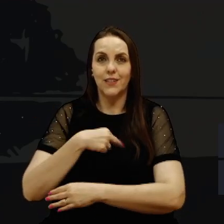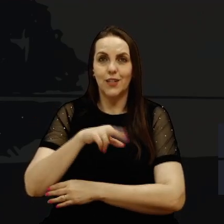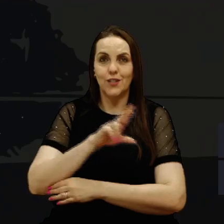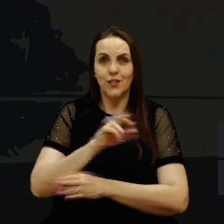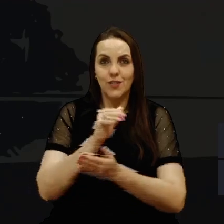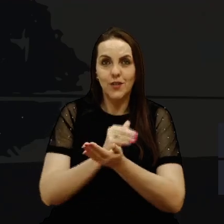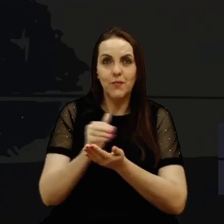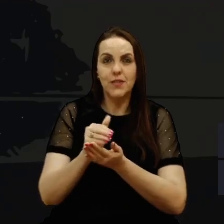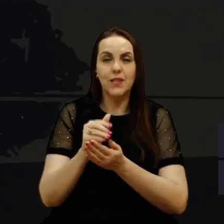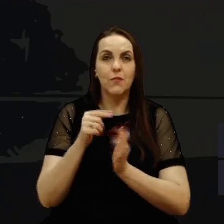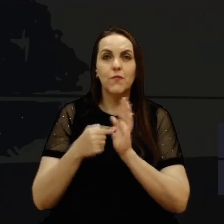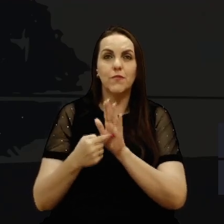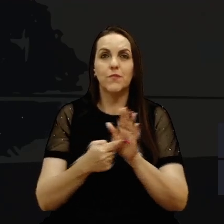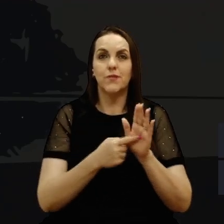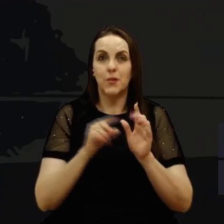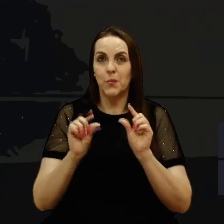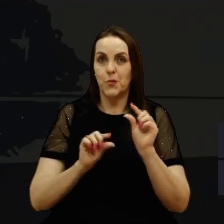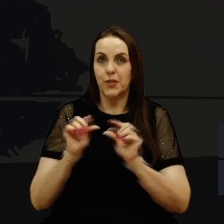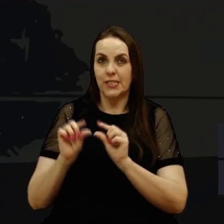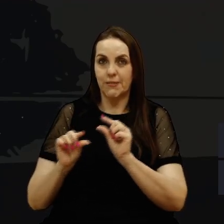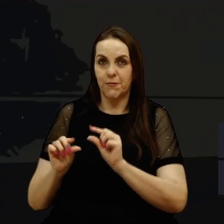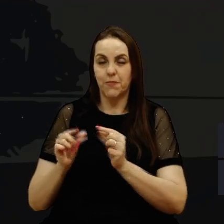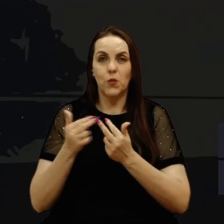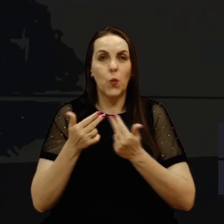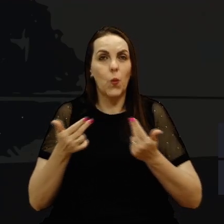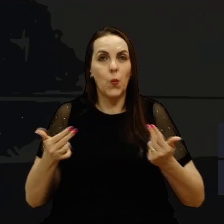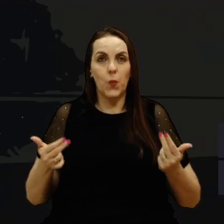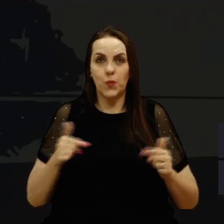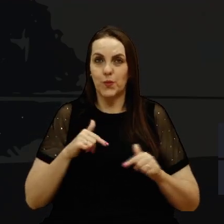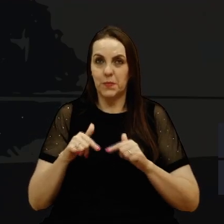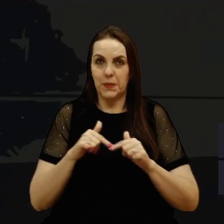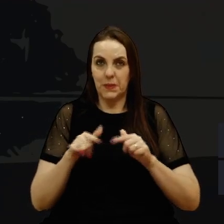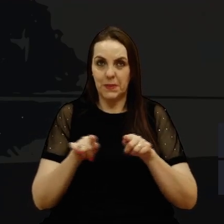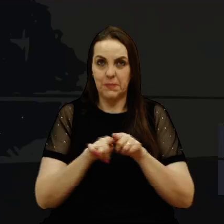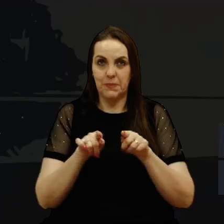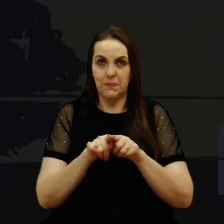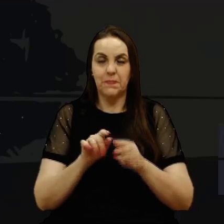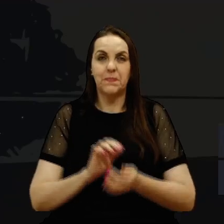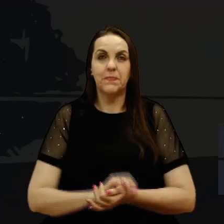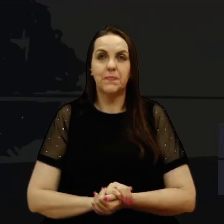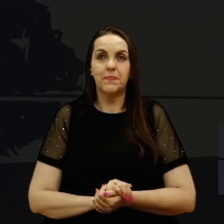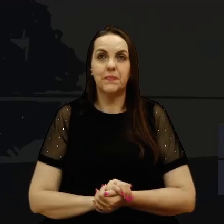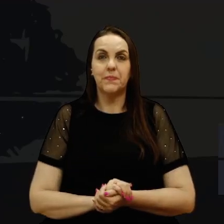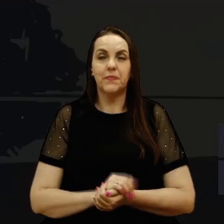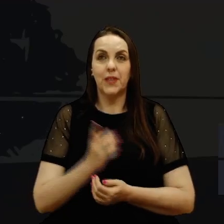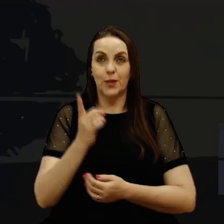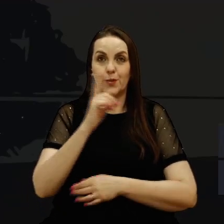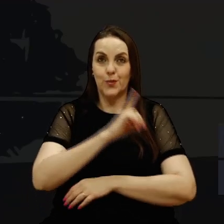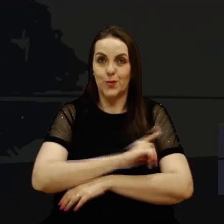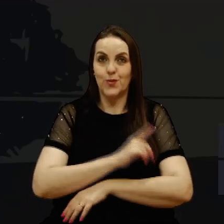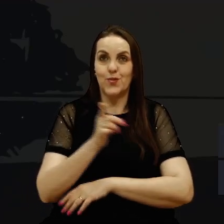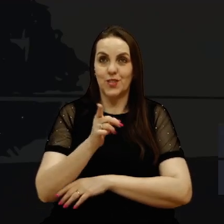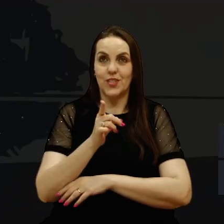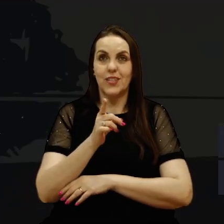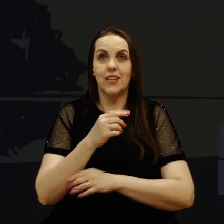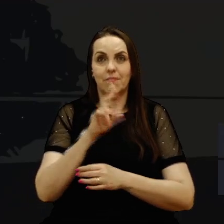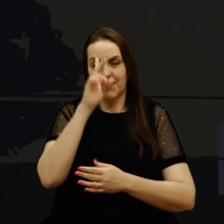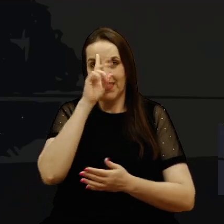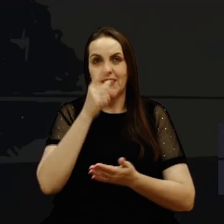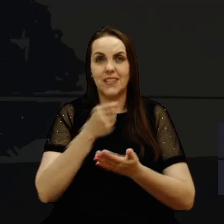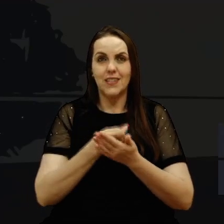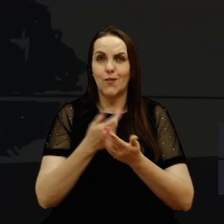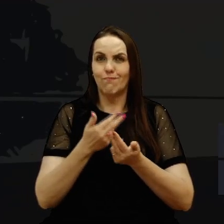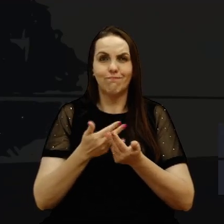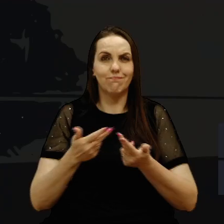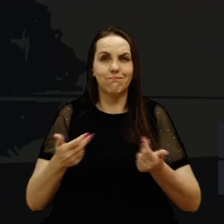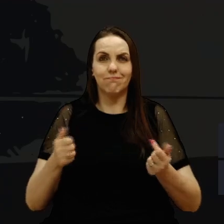um pouquinho, também entre outros trabalhos, Então, aqui nesse dia foi definido muitas coisas, muitas demandas.